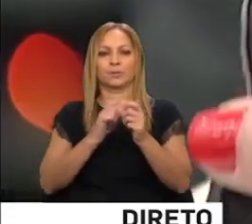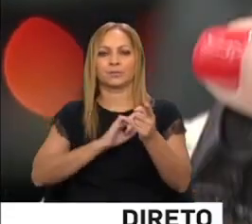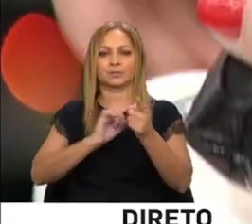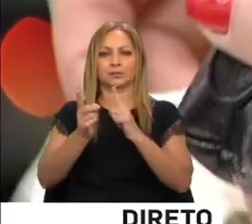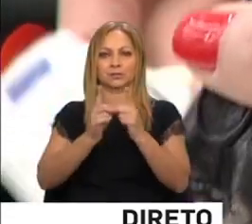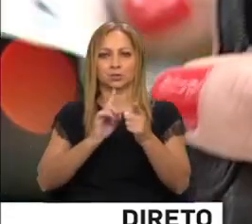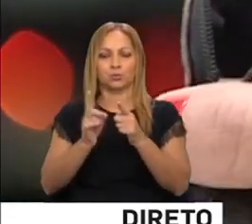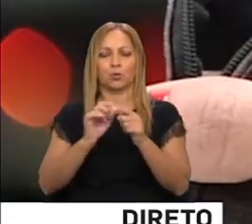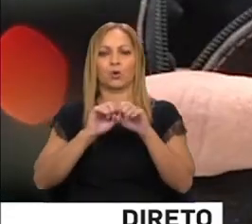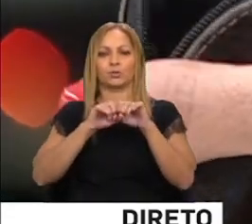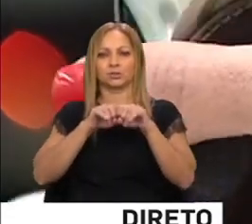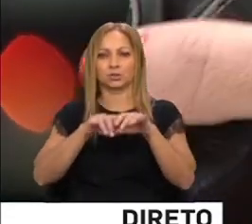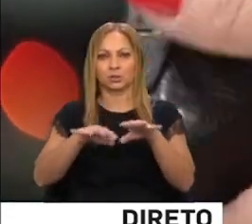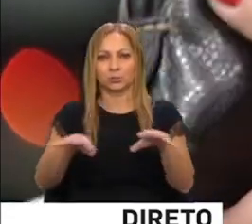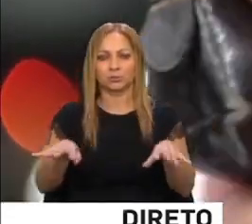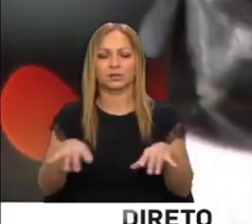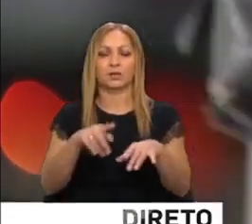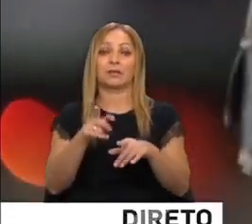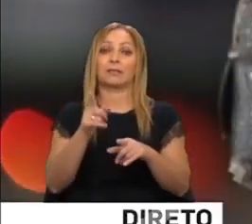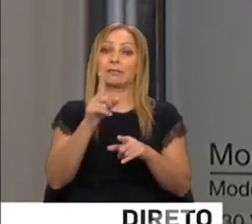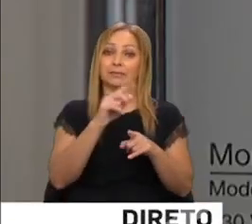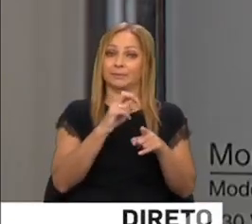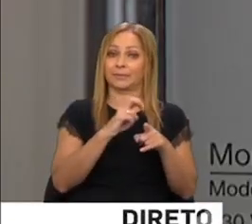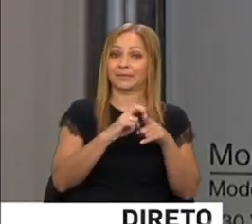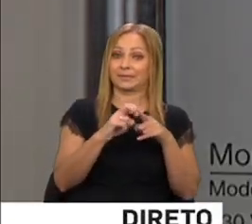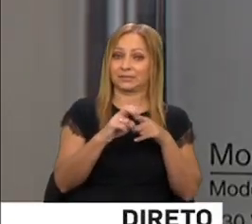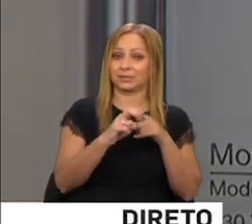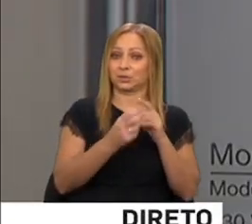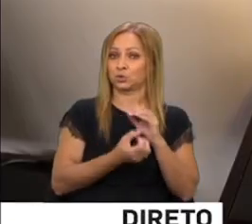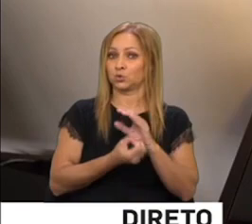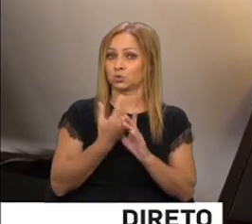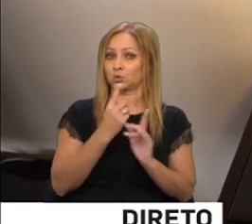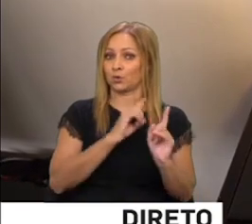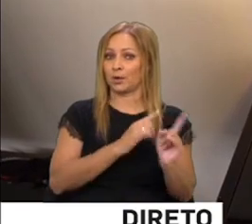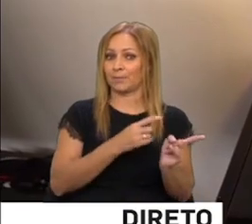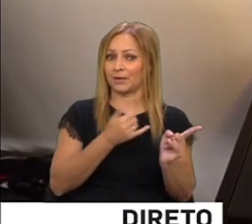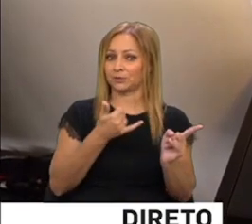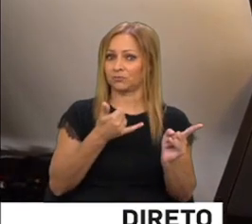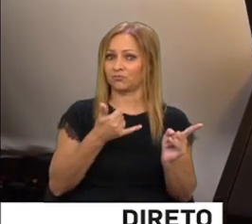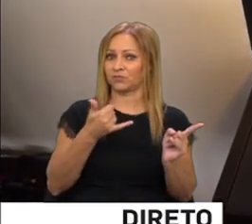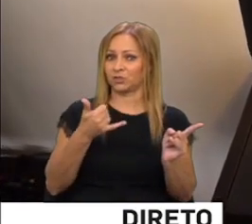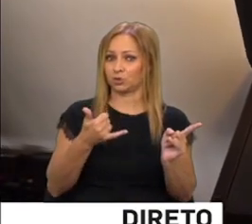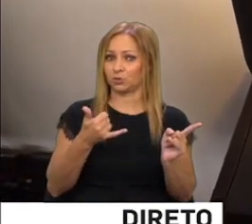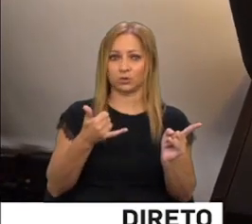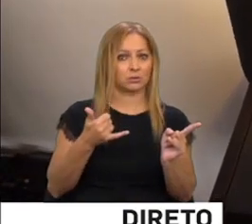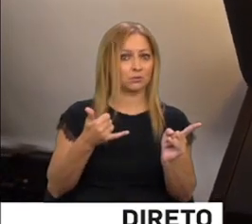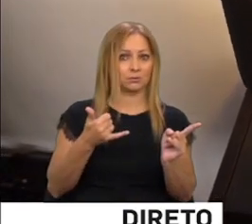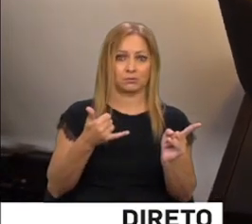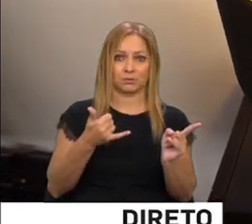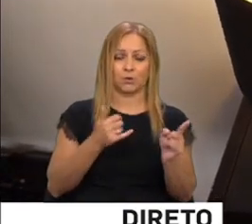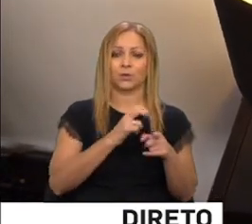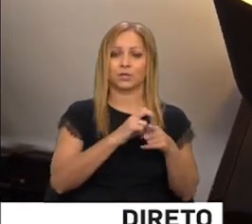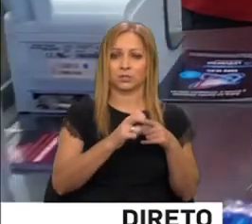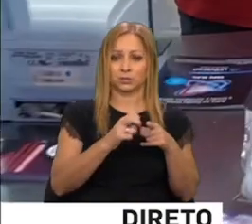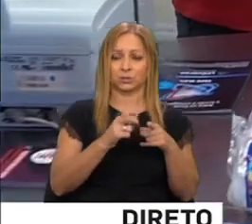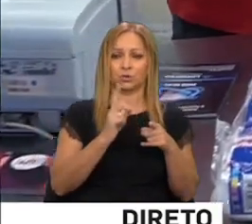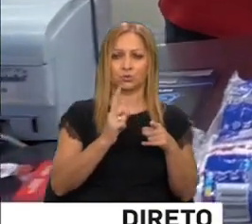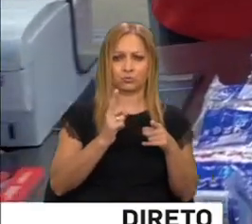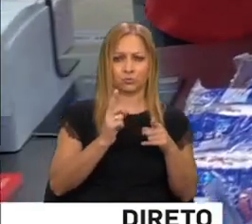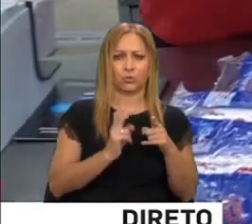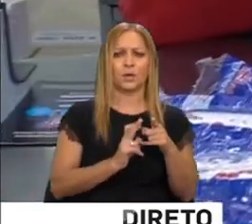Inclusive a questão da energia porque a questão de energia Não surgiu em março de 22 com a guerra a energia já vinha a subir desde fevereiro de 21